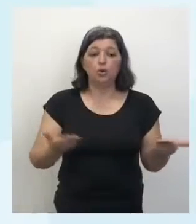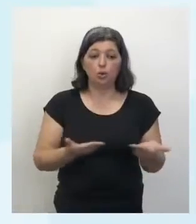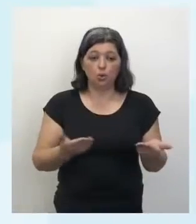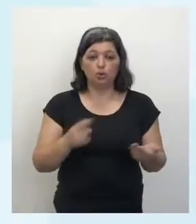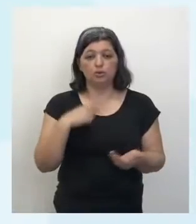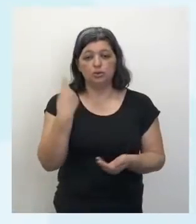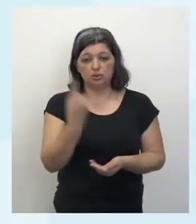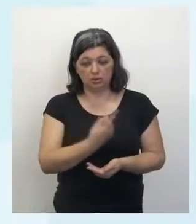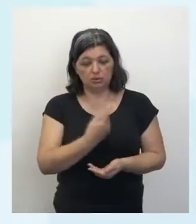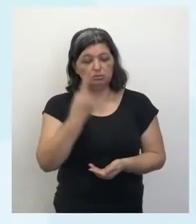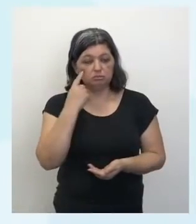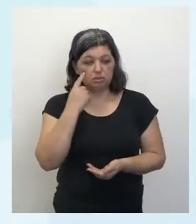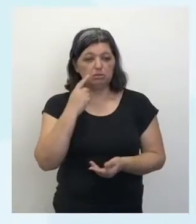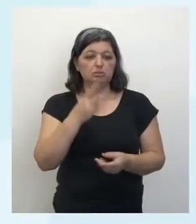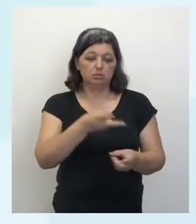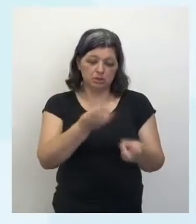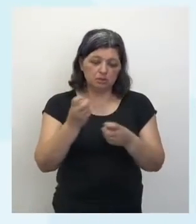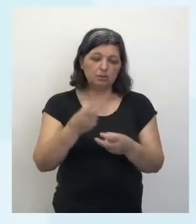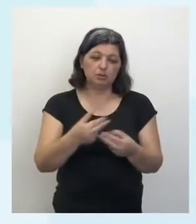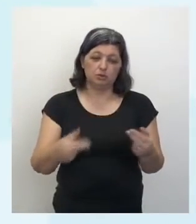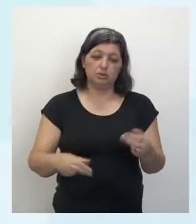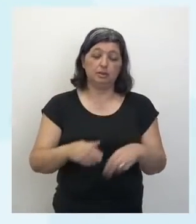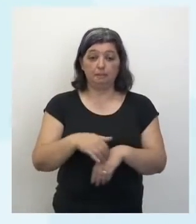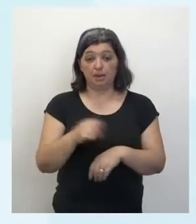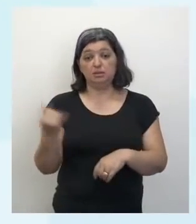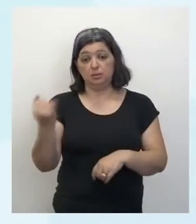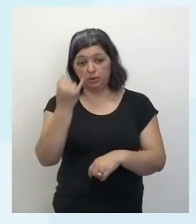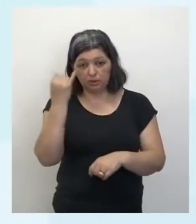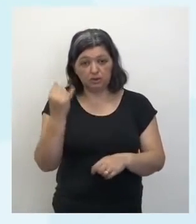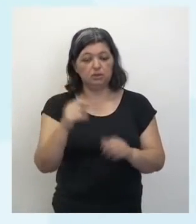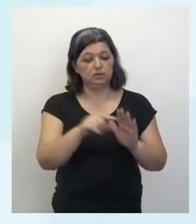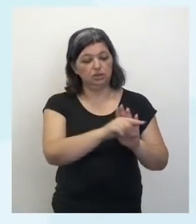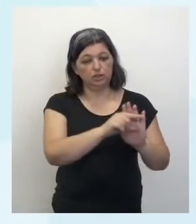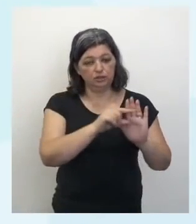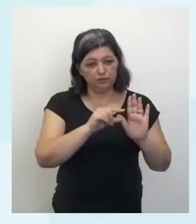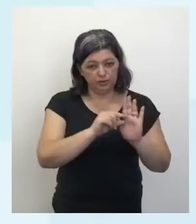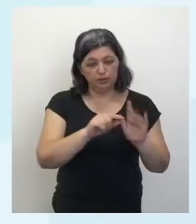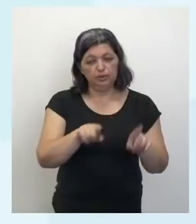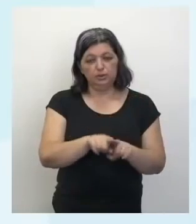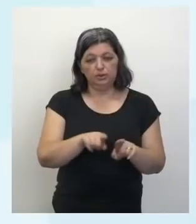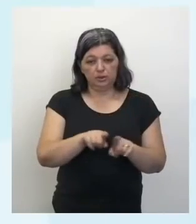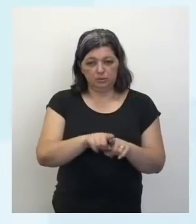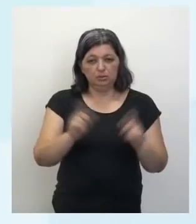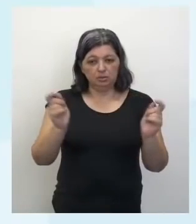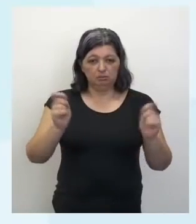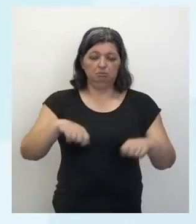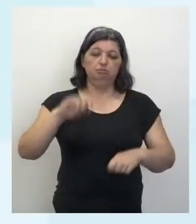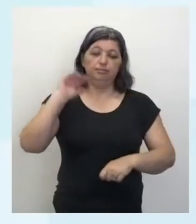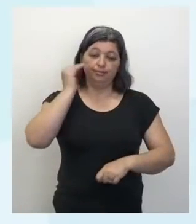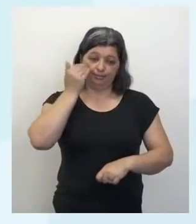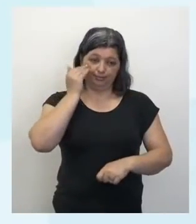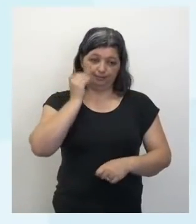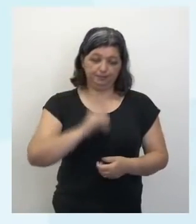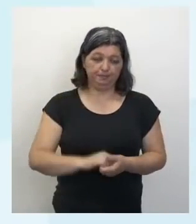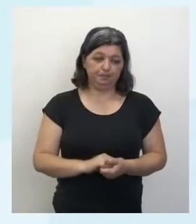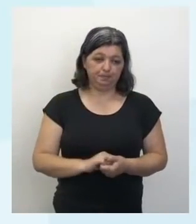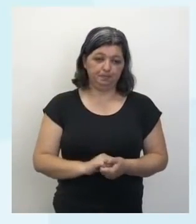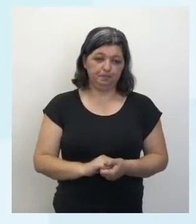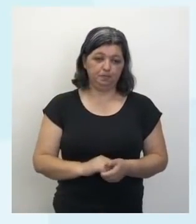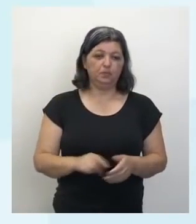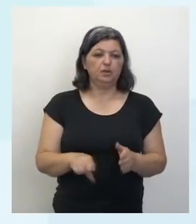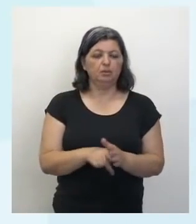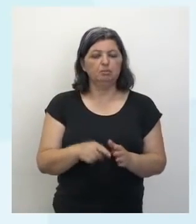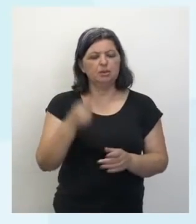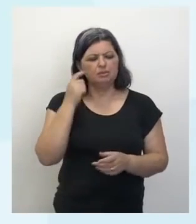as partes mais importantes do texto, grifando e organizando as informações para possibilitar a compreensão e ampliamos os